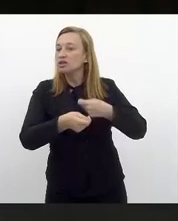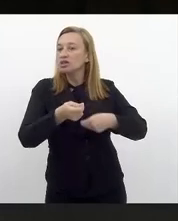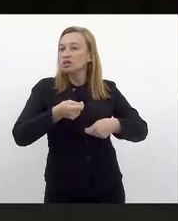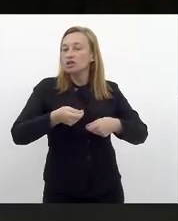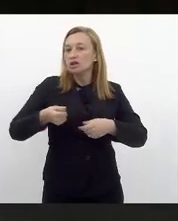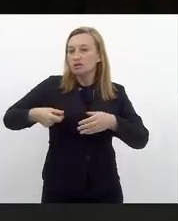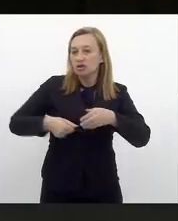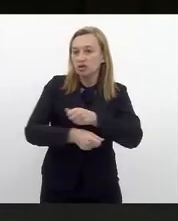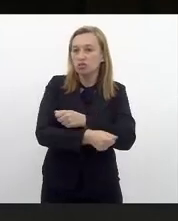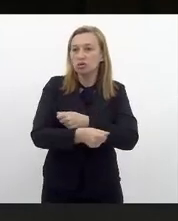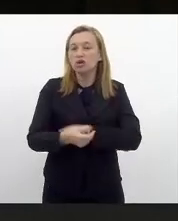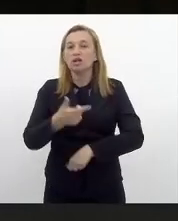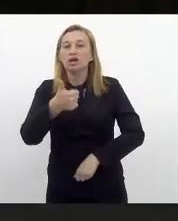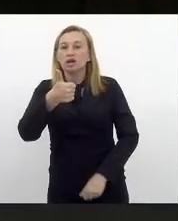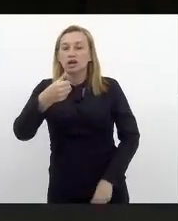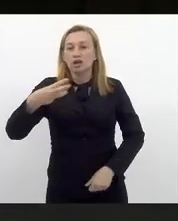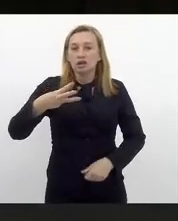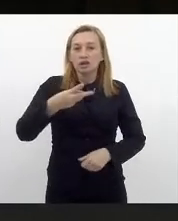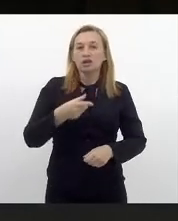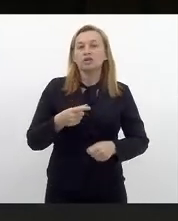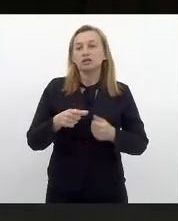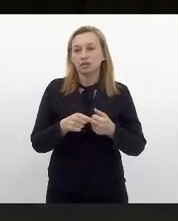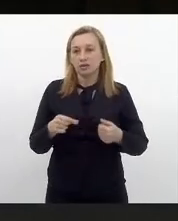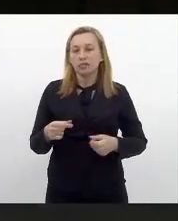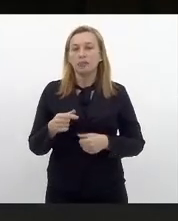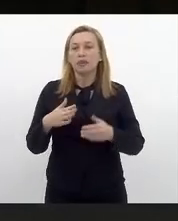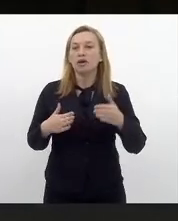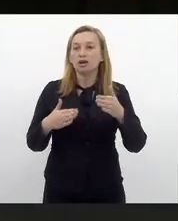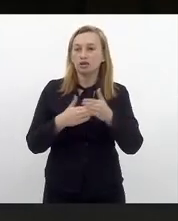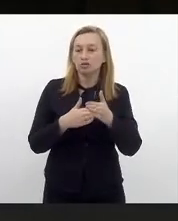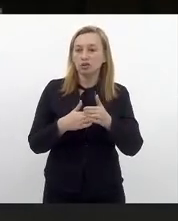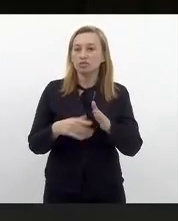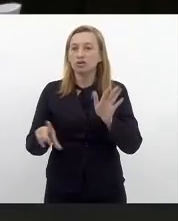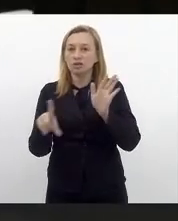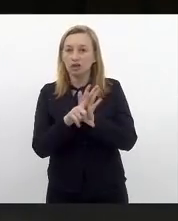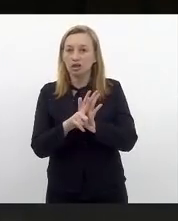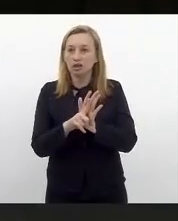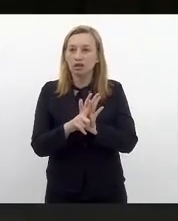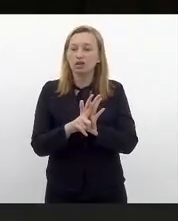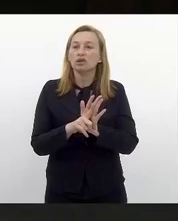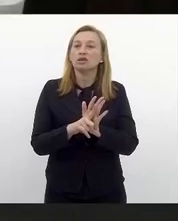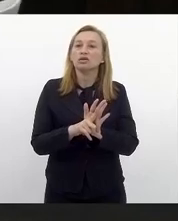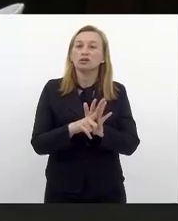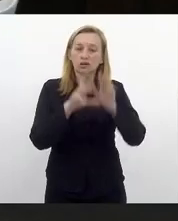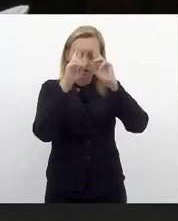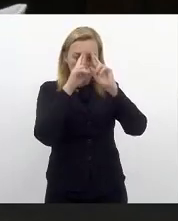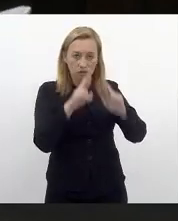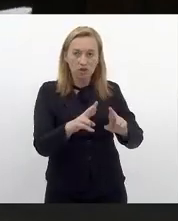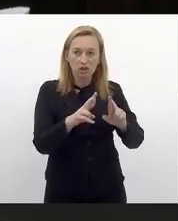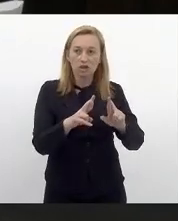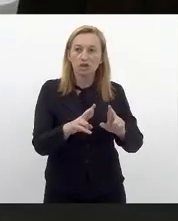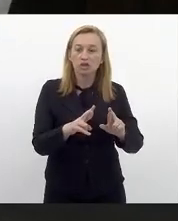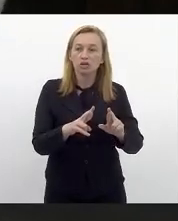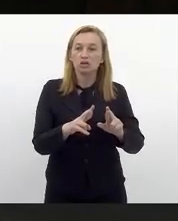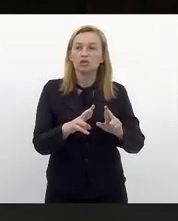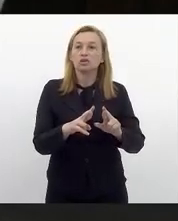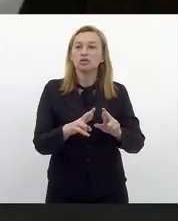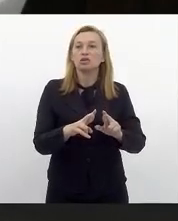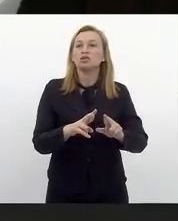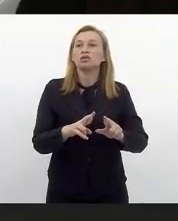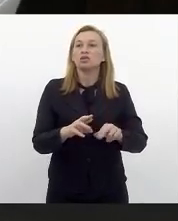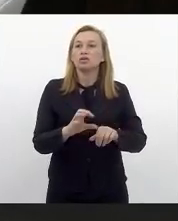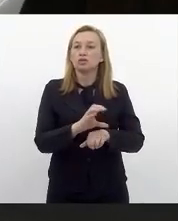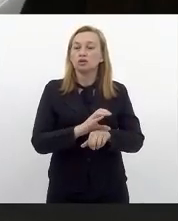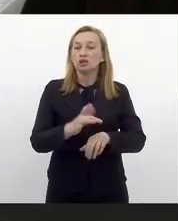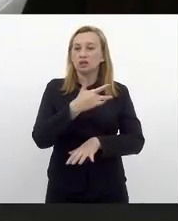financeiras Artigo terceiro os limites previstos nesta lei deverão respeitar o cumprimento dos mínimos constitucionais